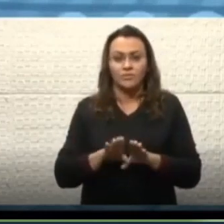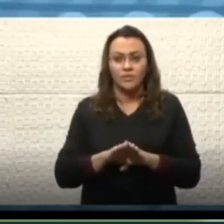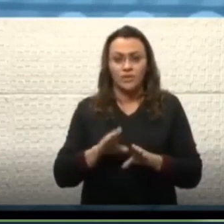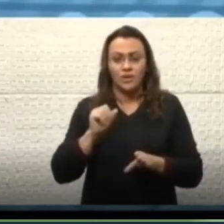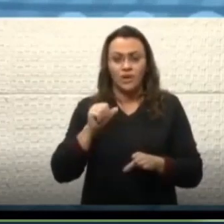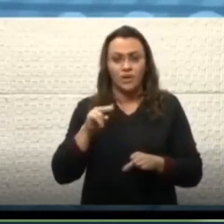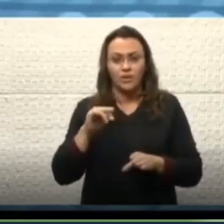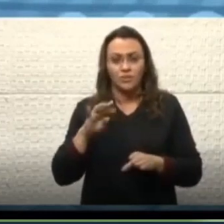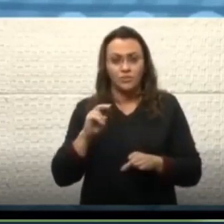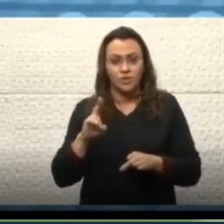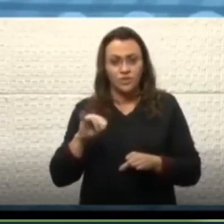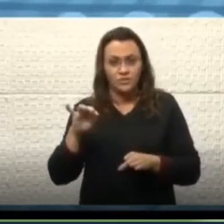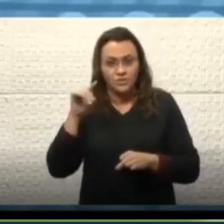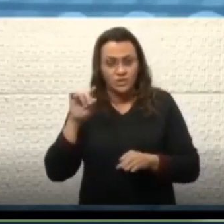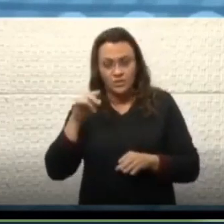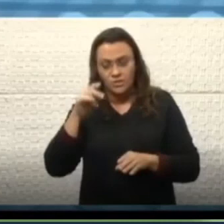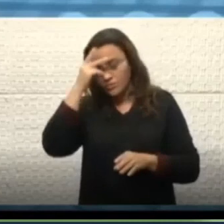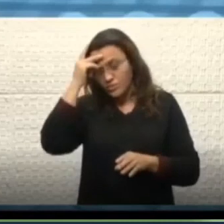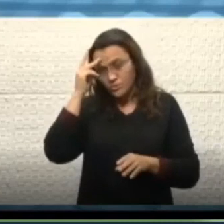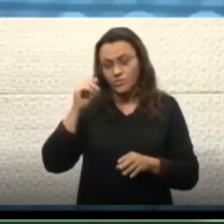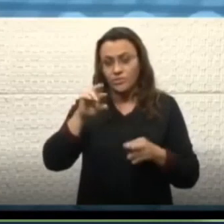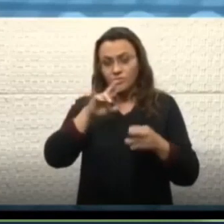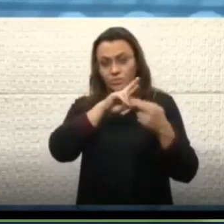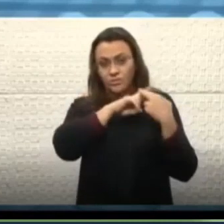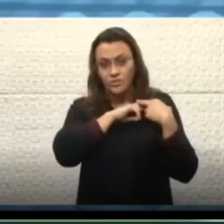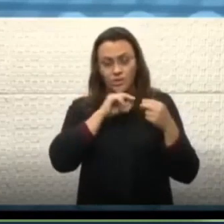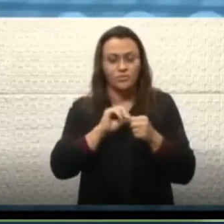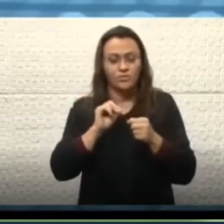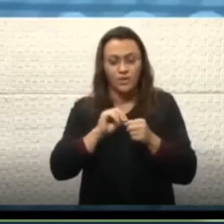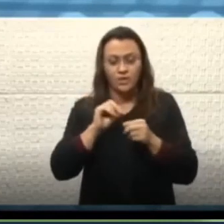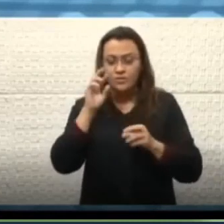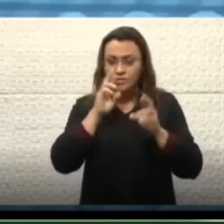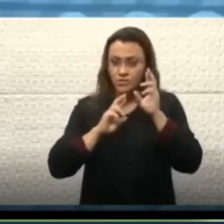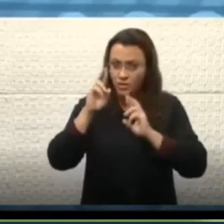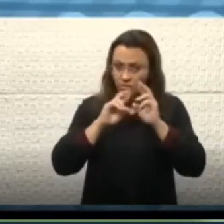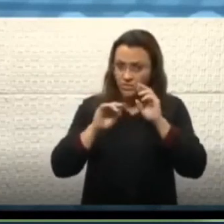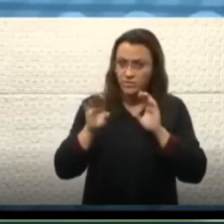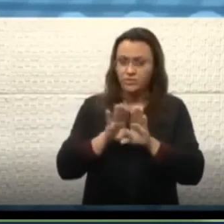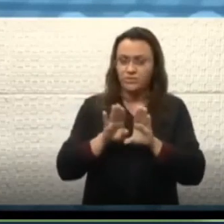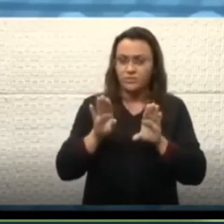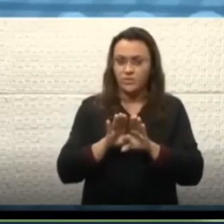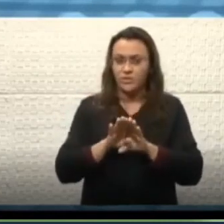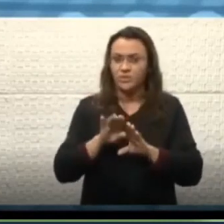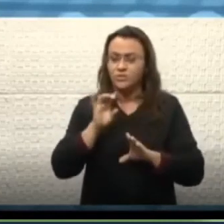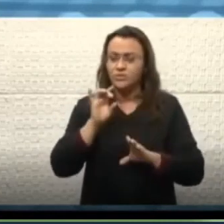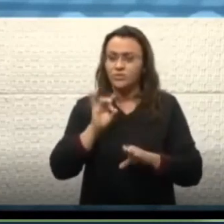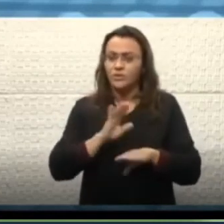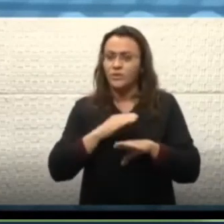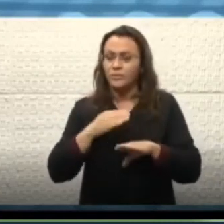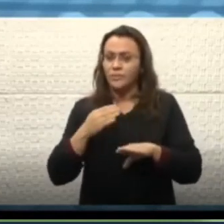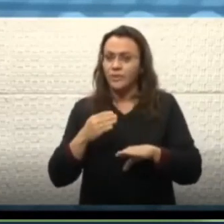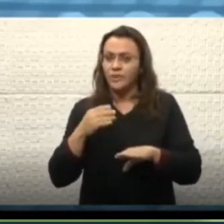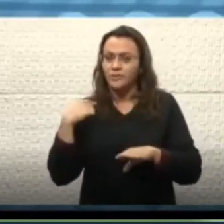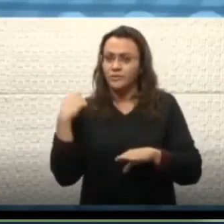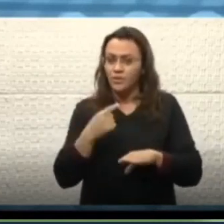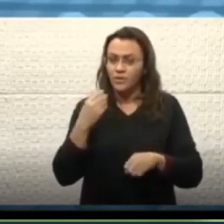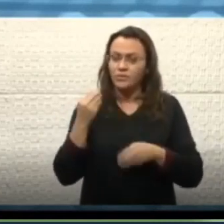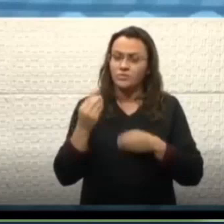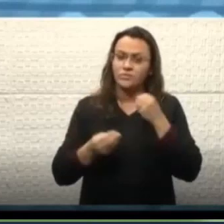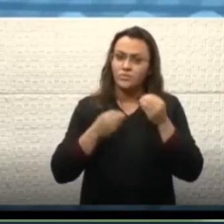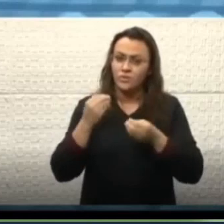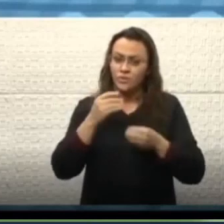autuação é aquela pessoa que é responsável por fazer a fiscalização da vigilância sanitária. Mas nós, como